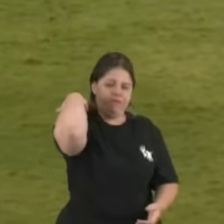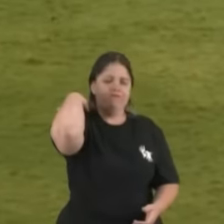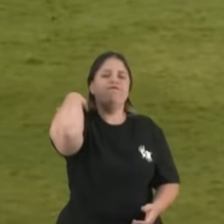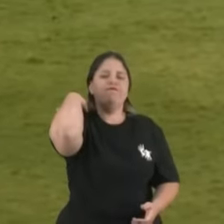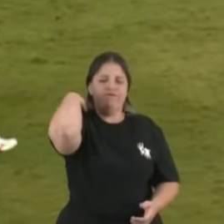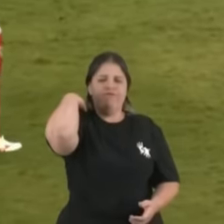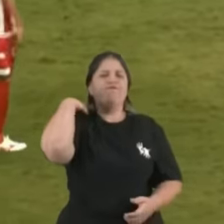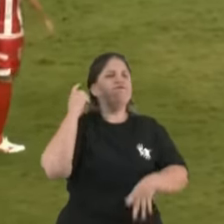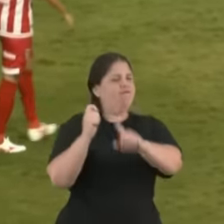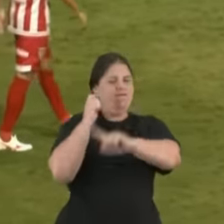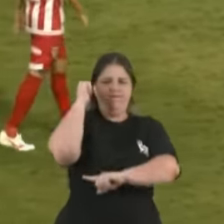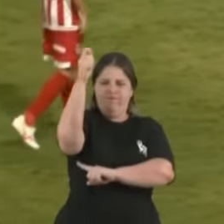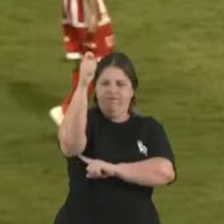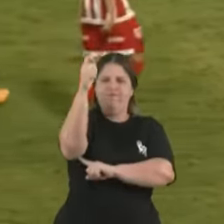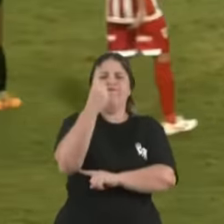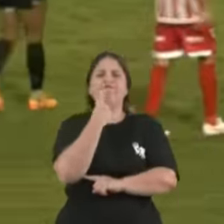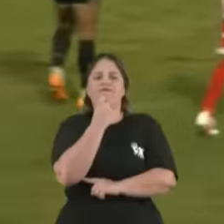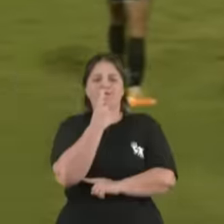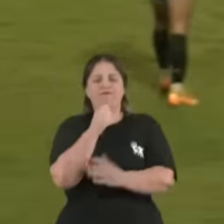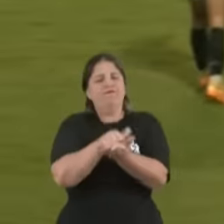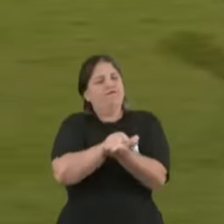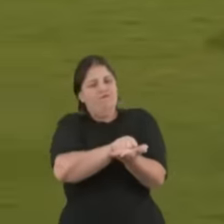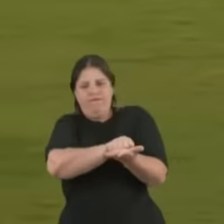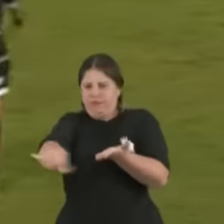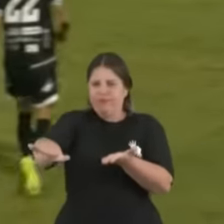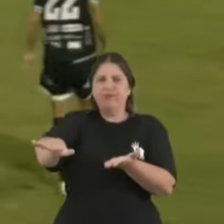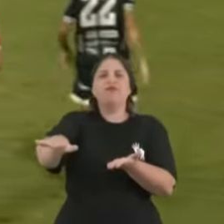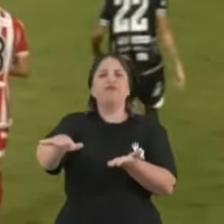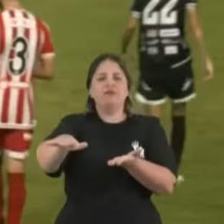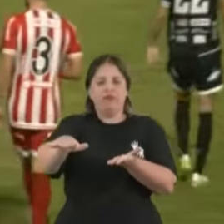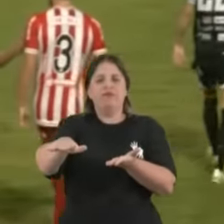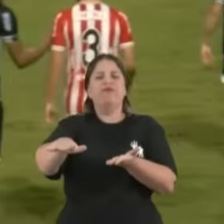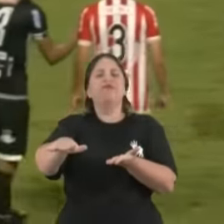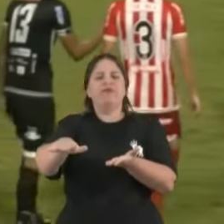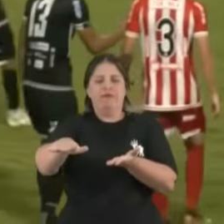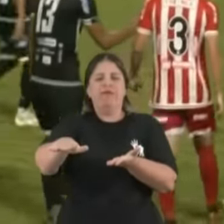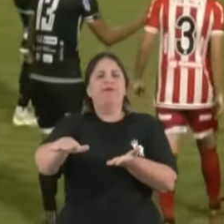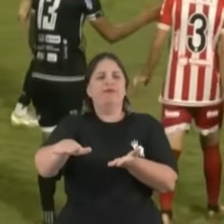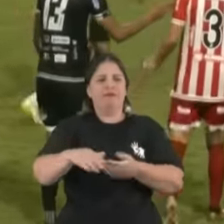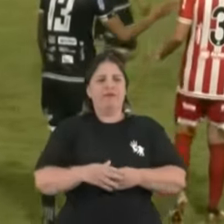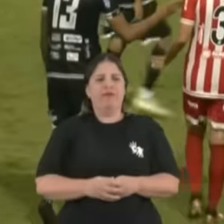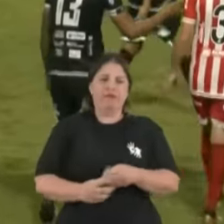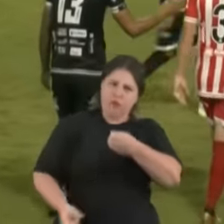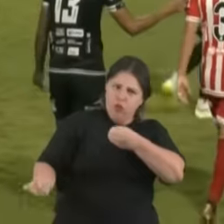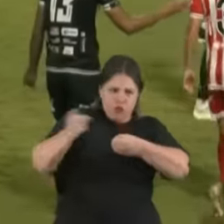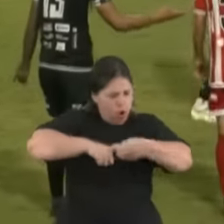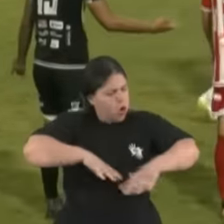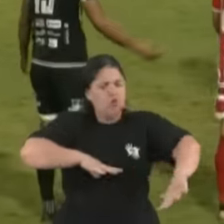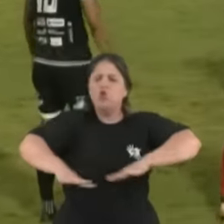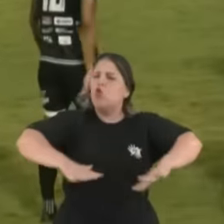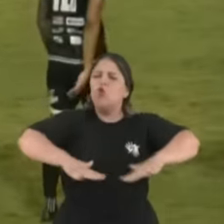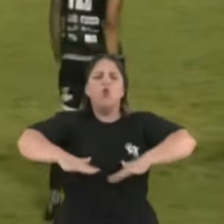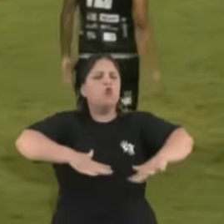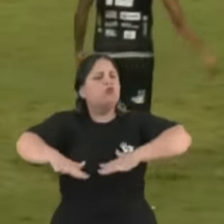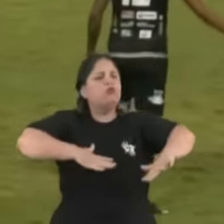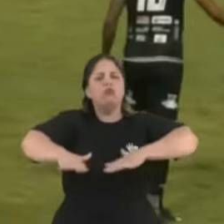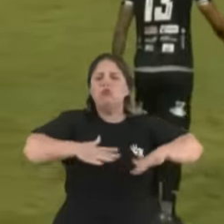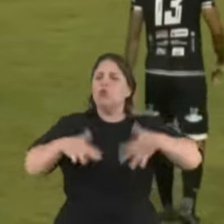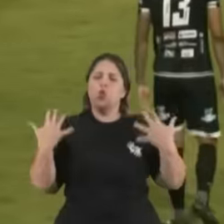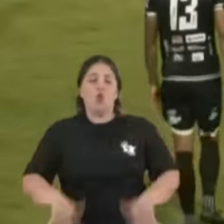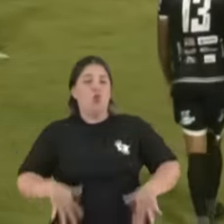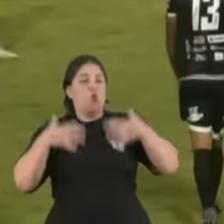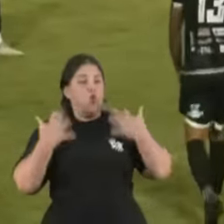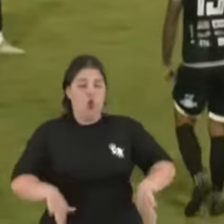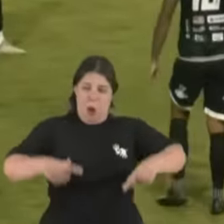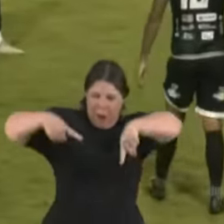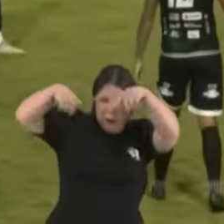6, camisa número 6, que já saiu do jogo, Caio César. Vai voltar a bola rolar aqui. É decisão, meu amigo. É clima